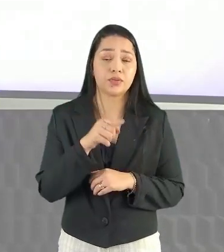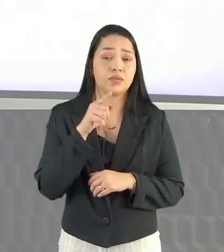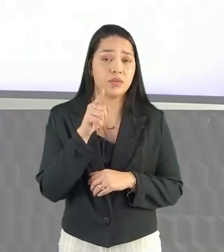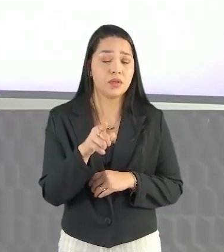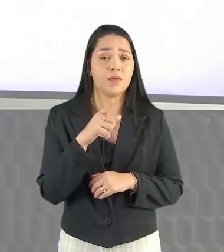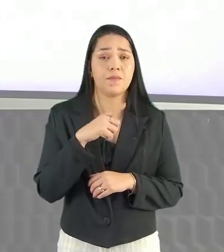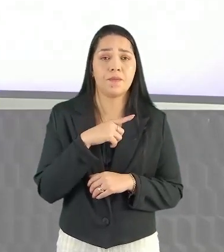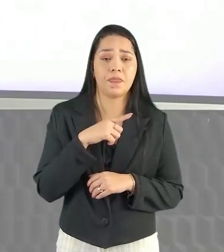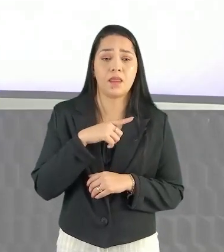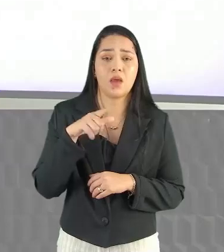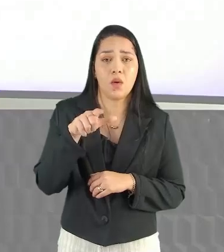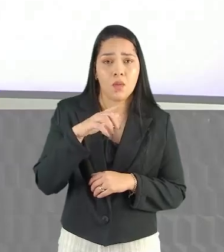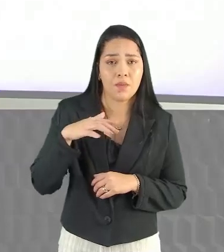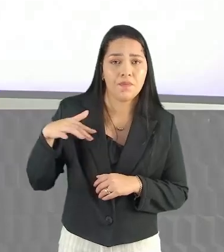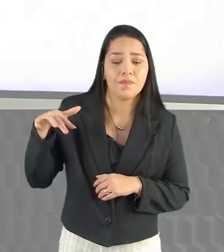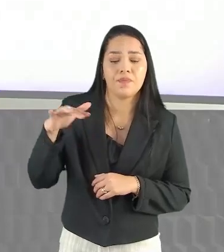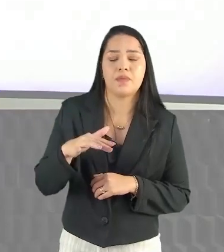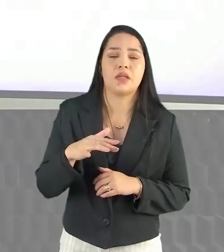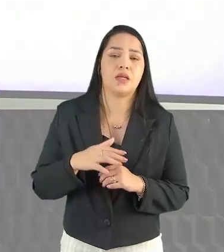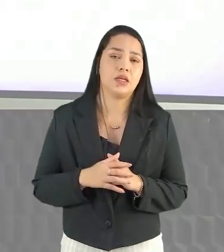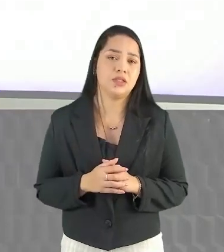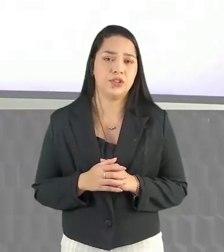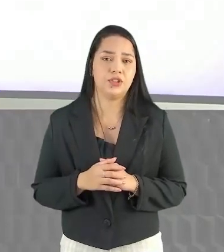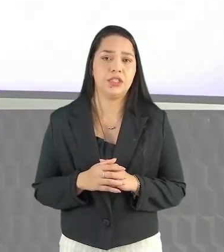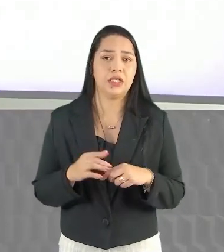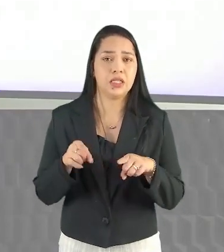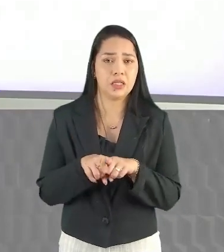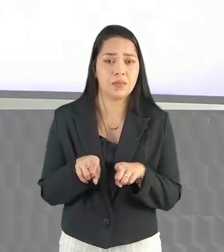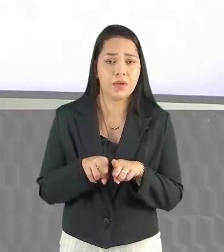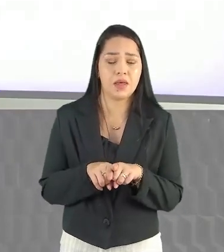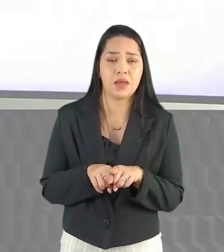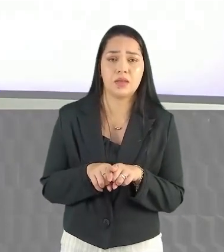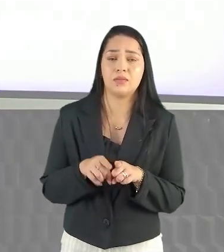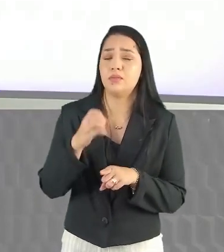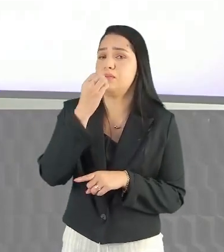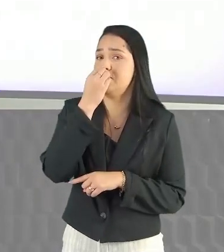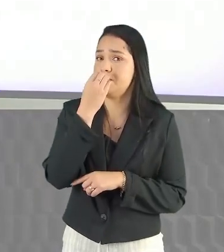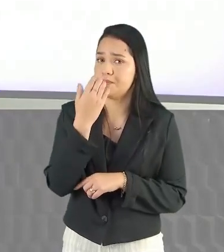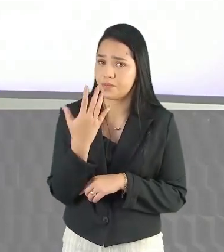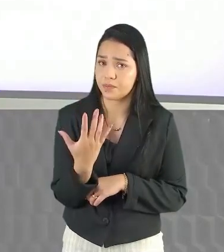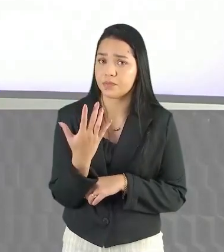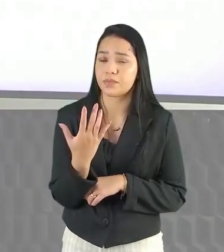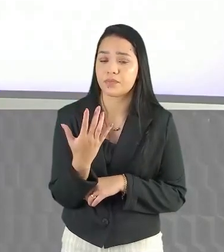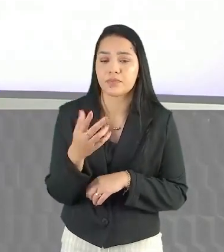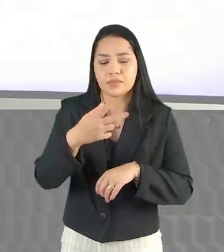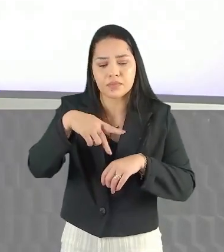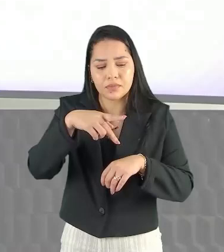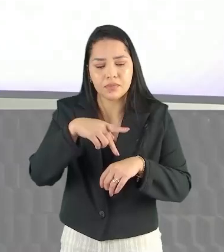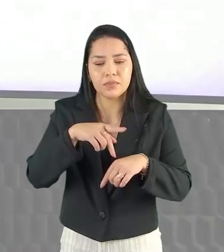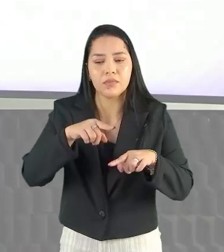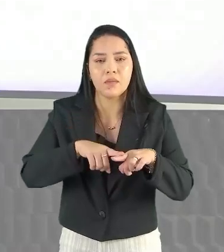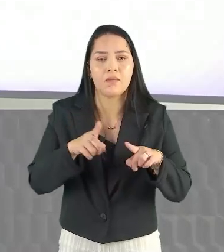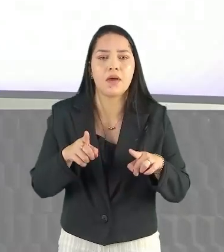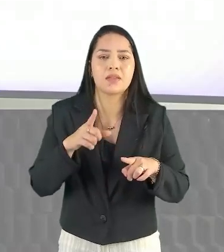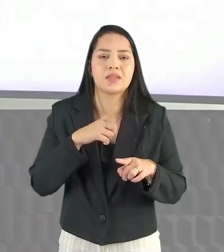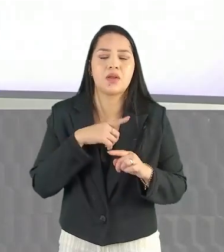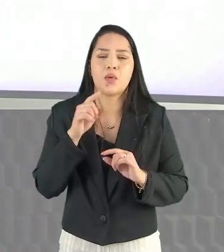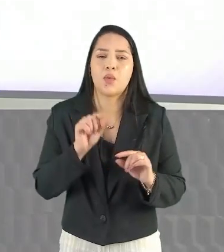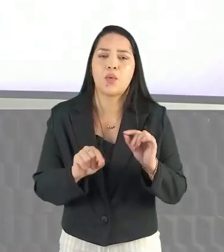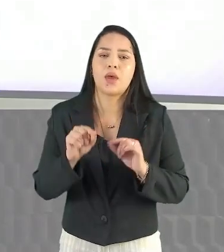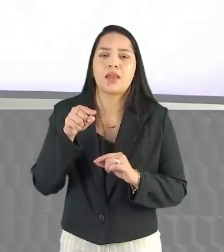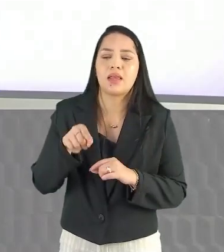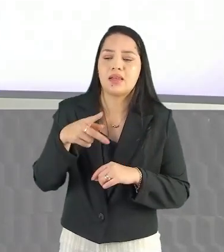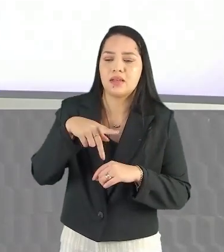teria ali um ambiente, uma Belle Époque, você teria um ambiente favorável entre esses países. Só que havia um acirramento